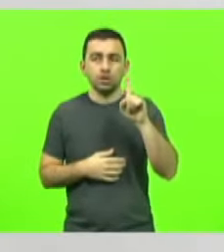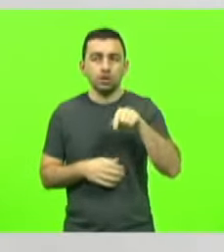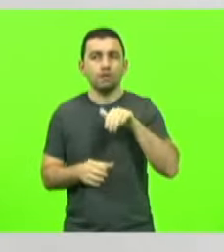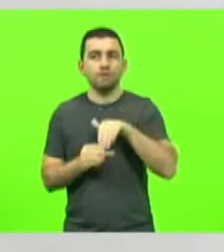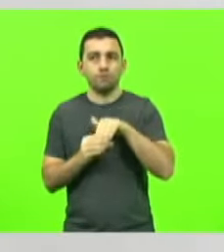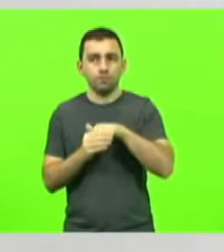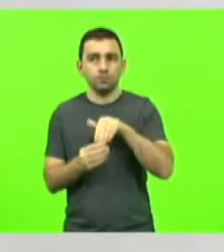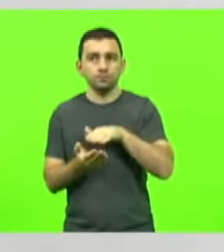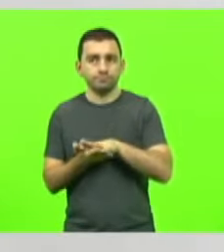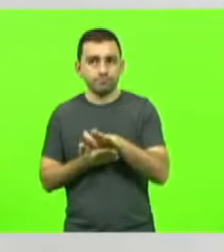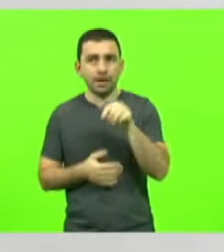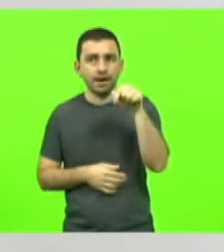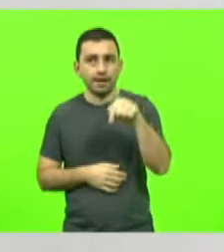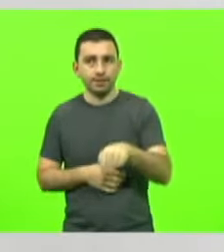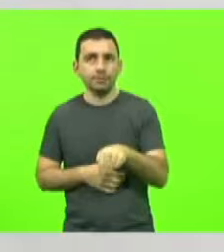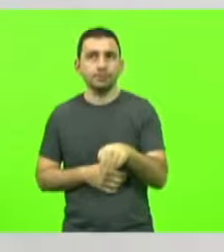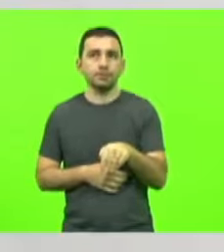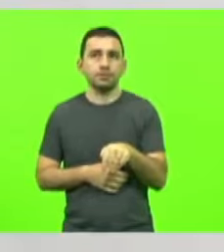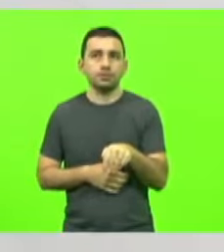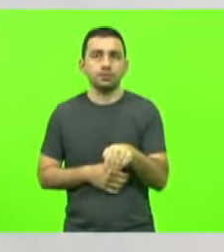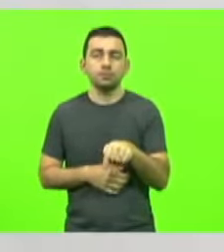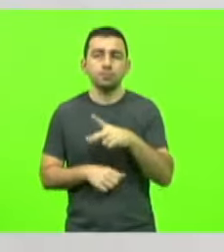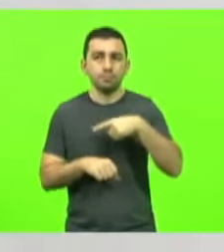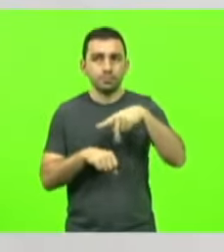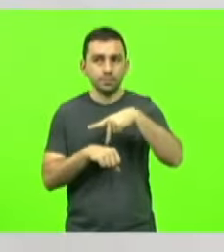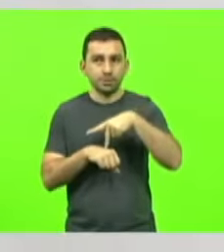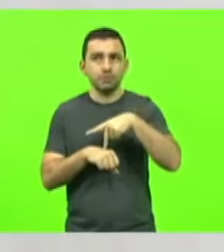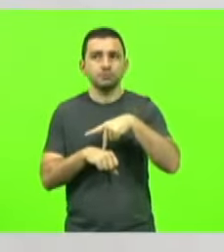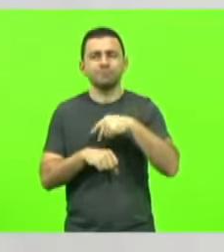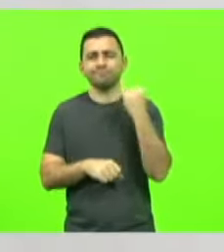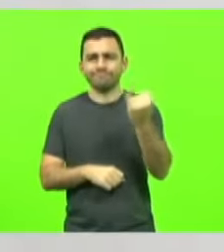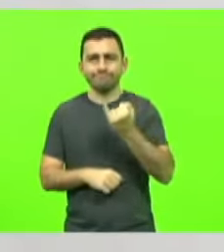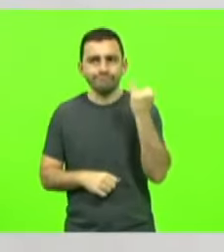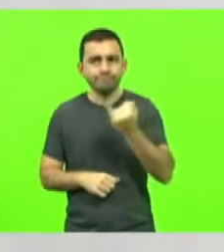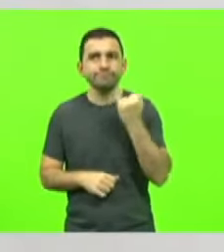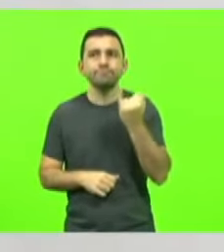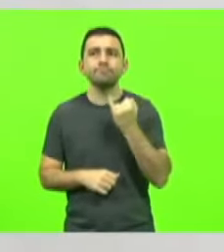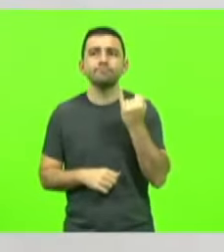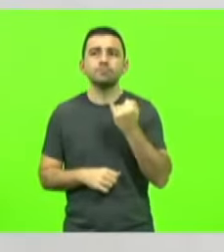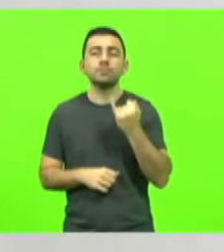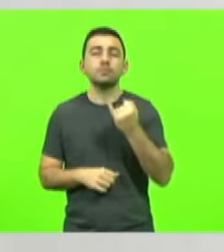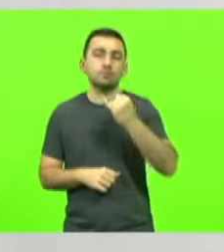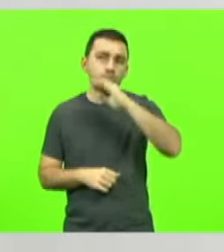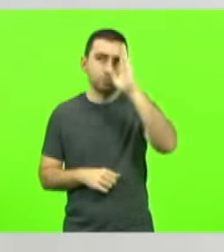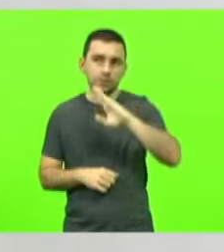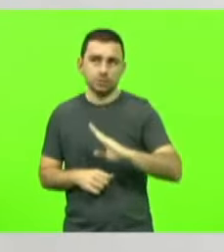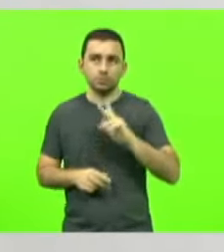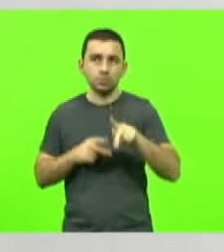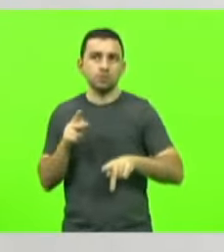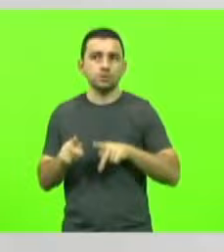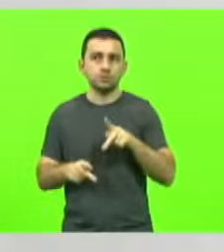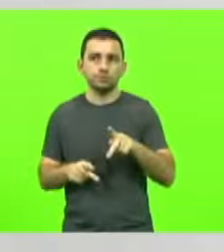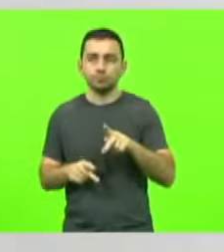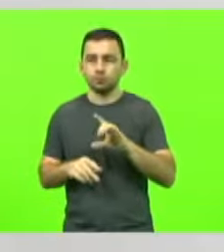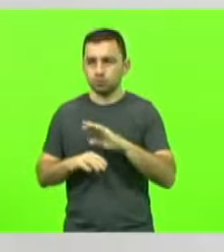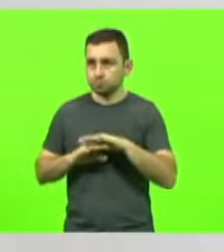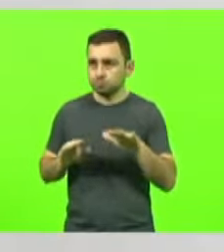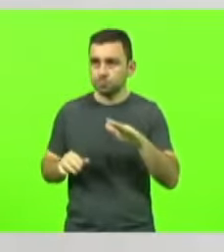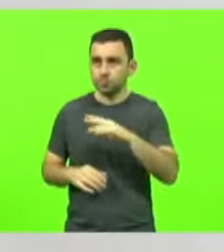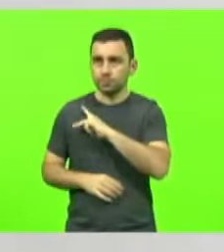voto auditável aqui no nosso país. Isso foi importante para todos os brasileiros. Muito obrigado. Seria isso, senhor